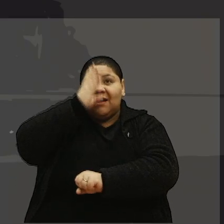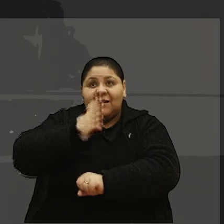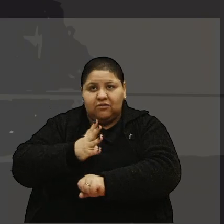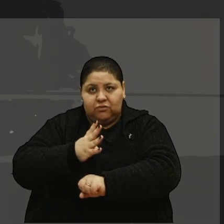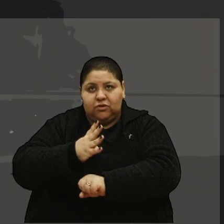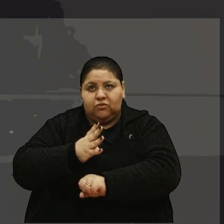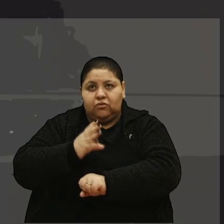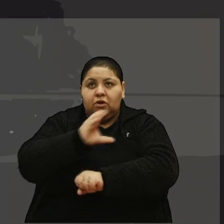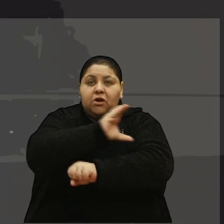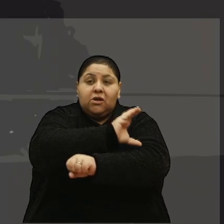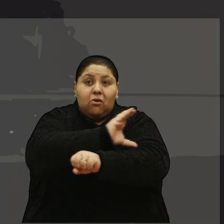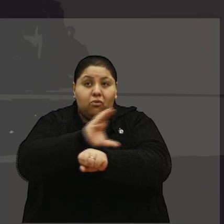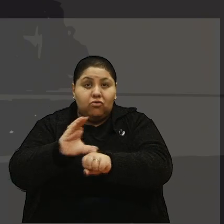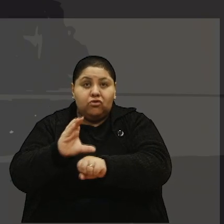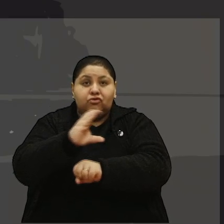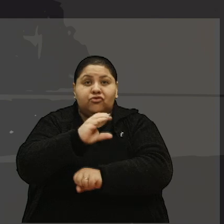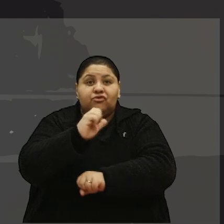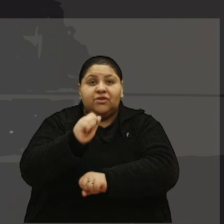gratuitamente.